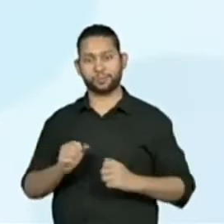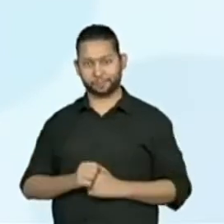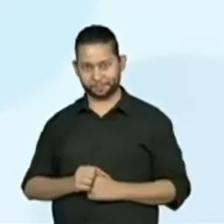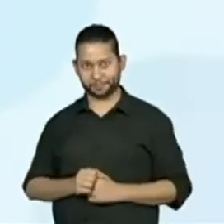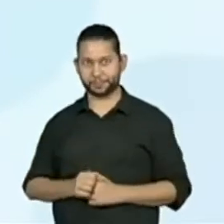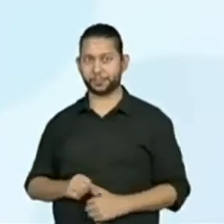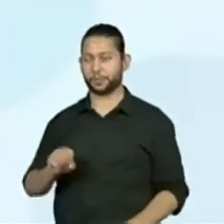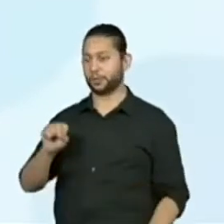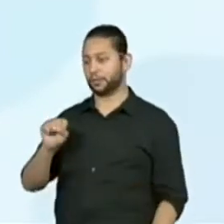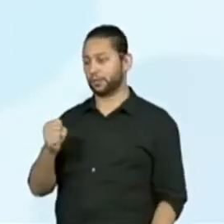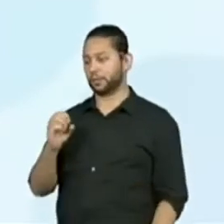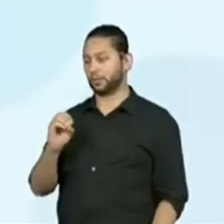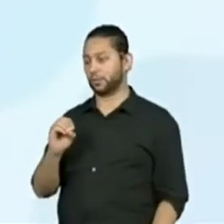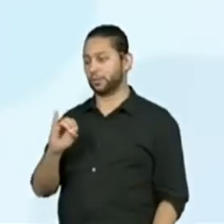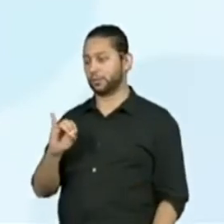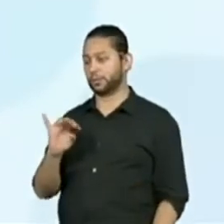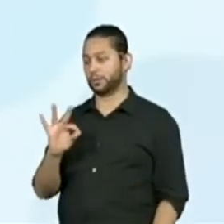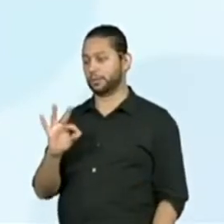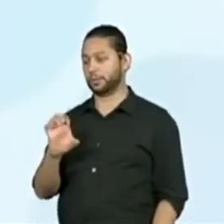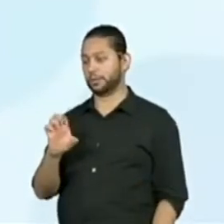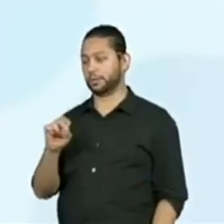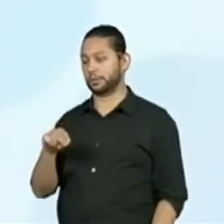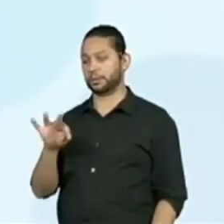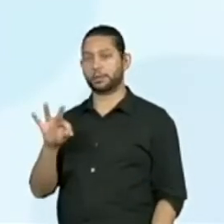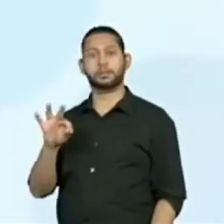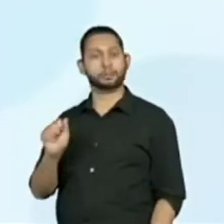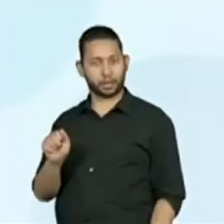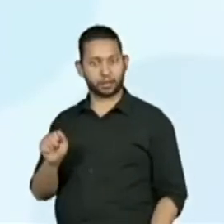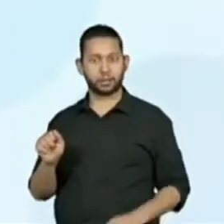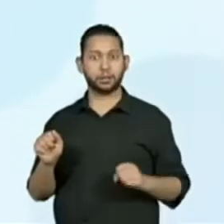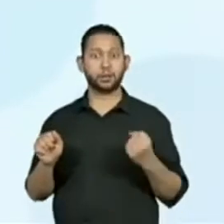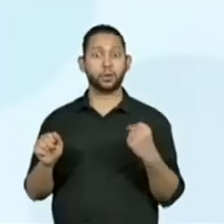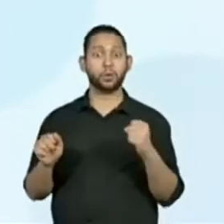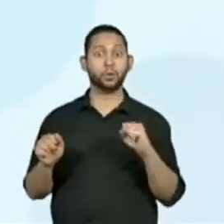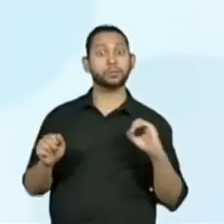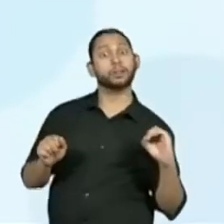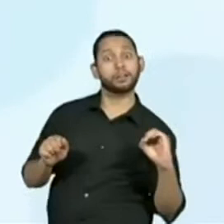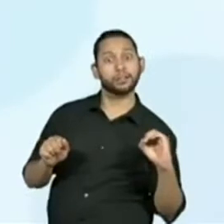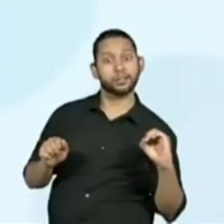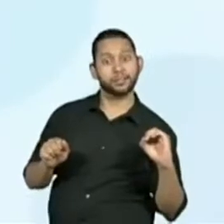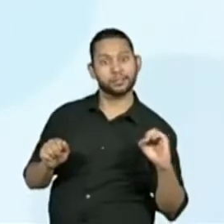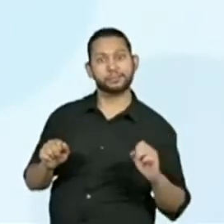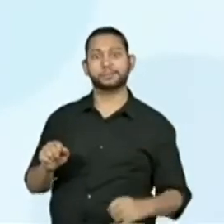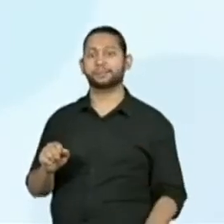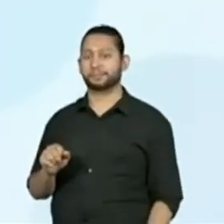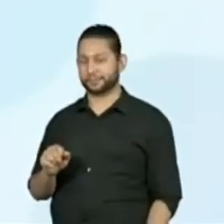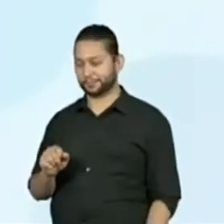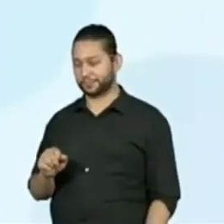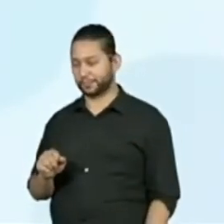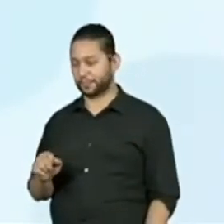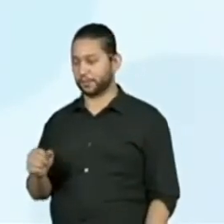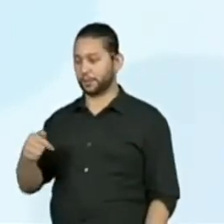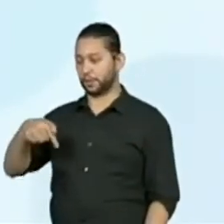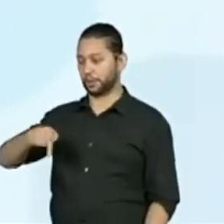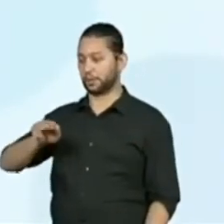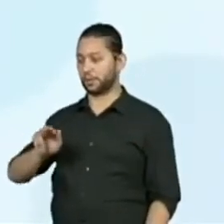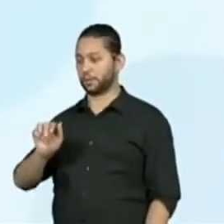Tá fazendo em casa, tá fazendo com calma, então capricha. Aqui o primeiro